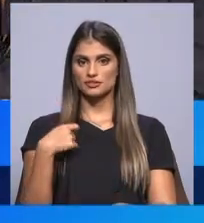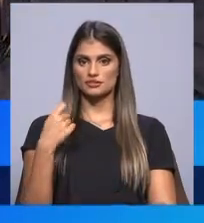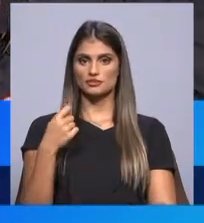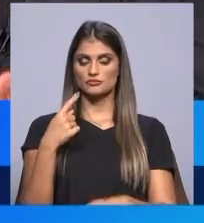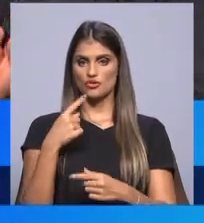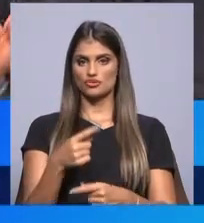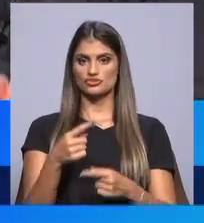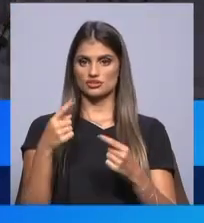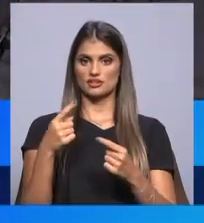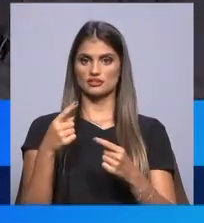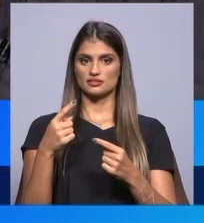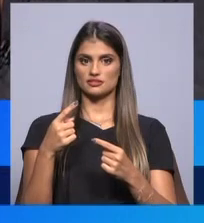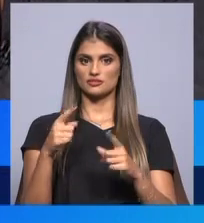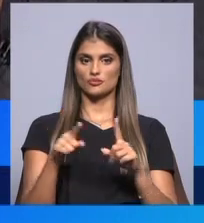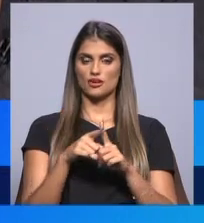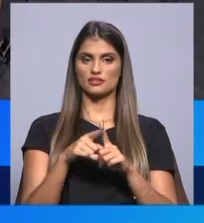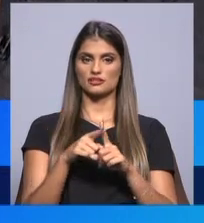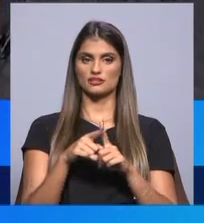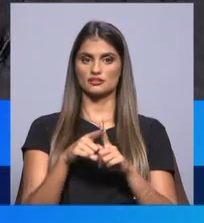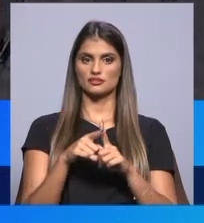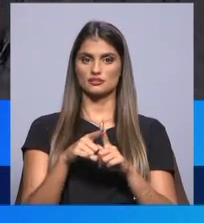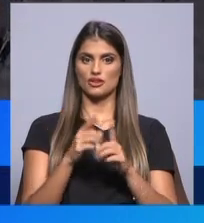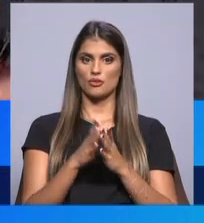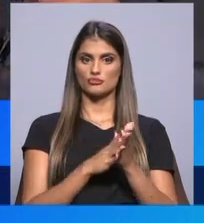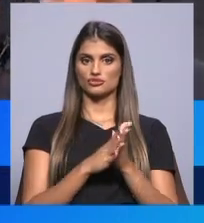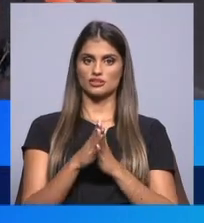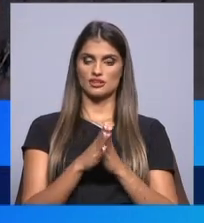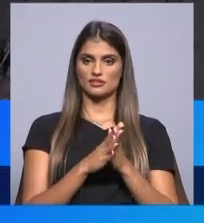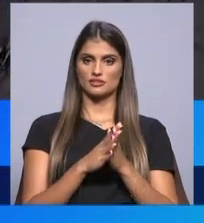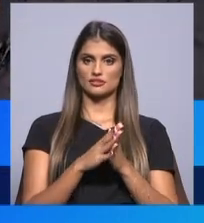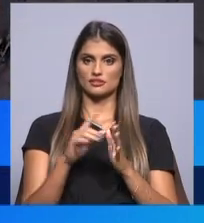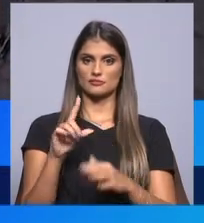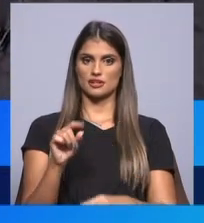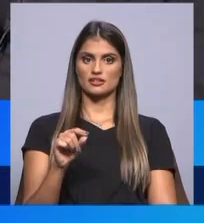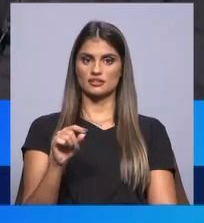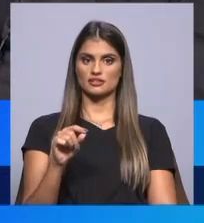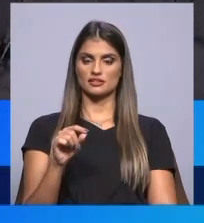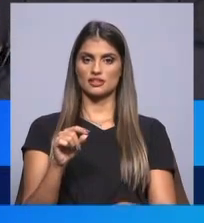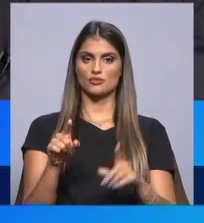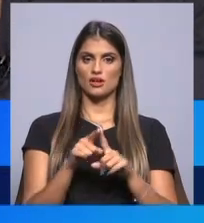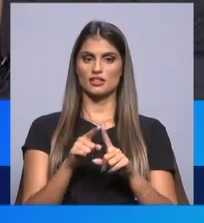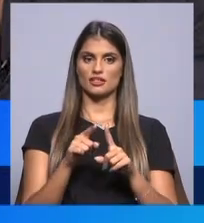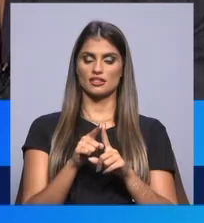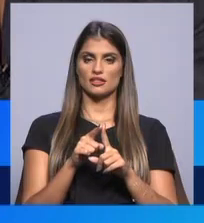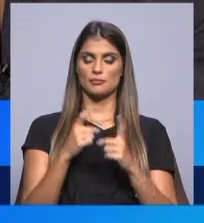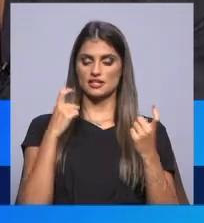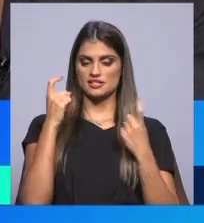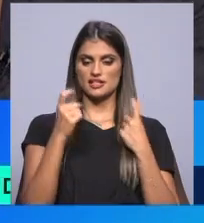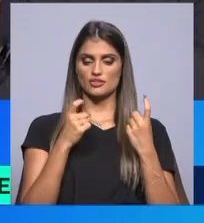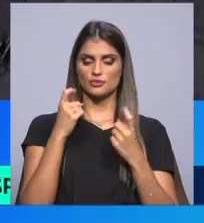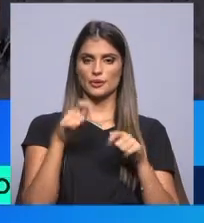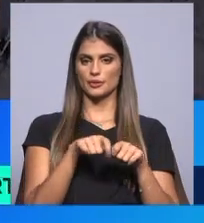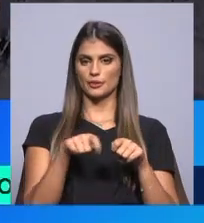demonstra aquilo que foi a epopeia da missão Opportunity, do rover Opportunity, que foi pensado para